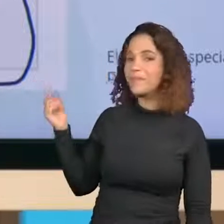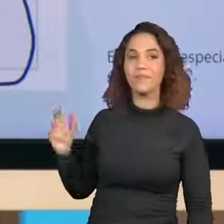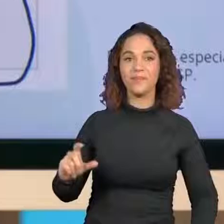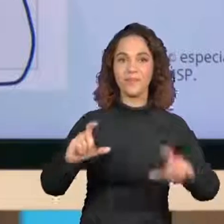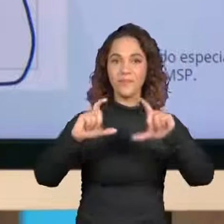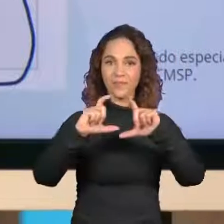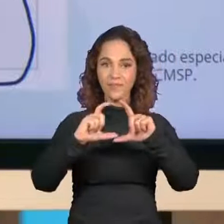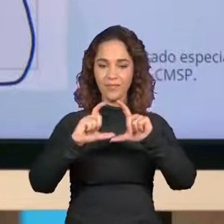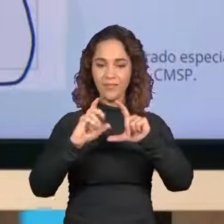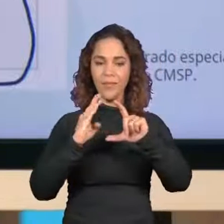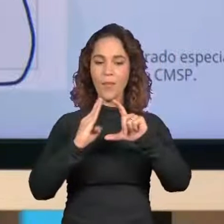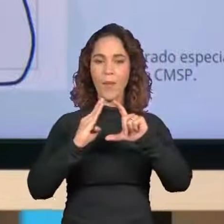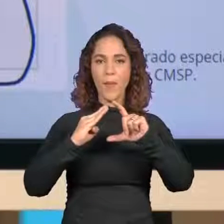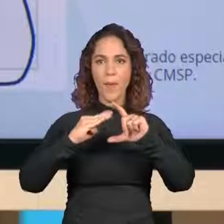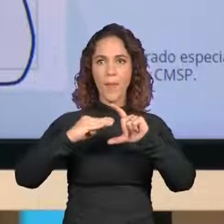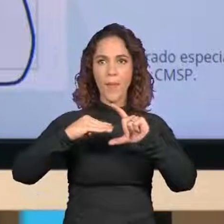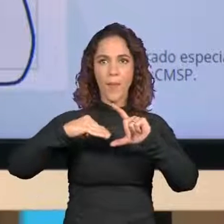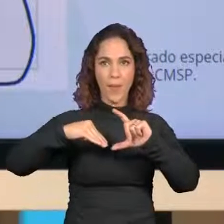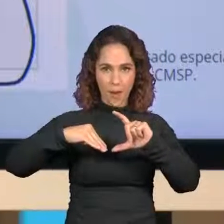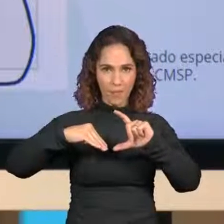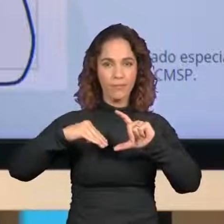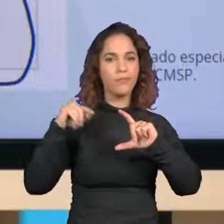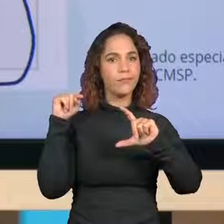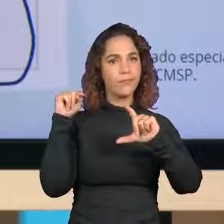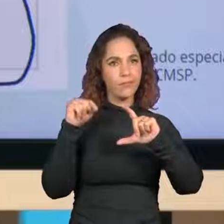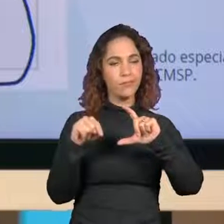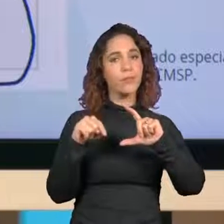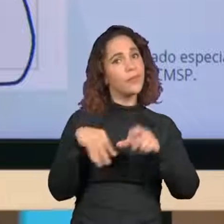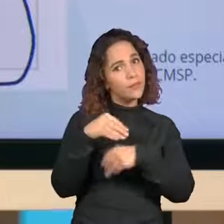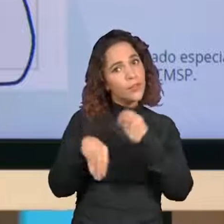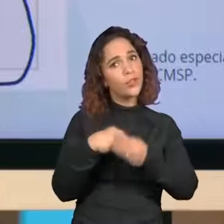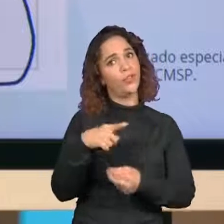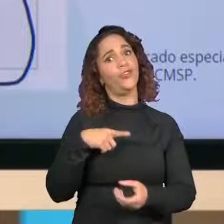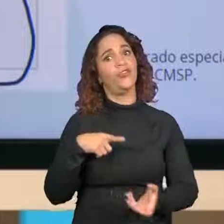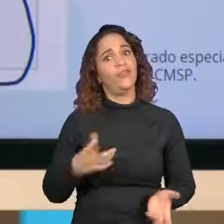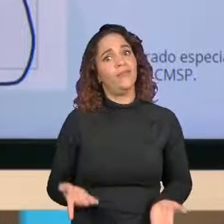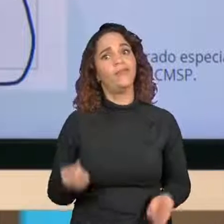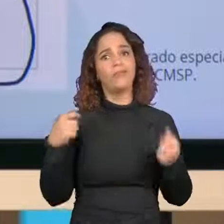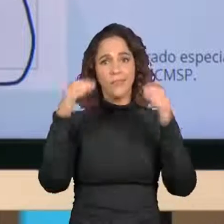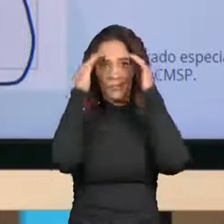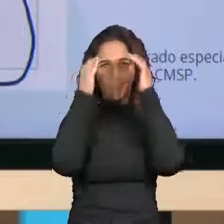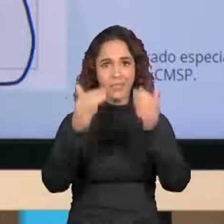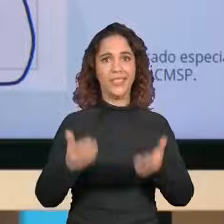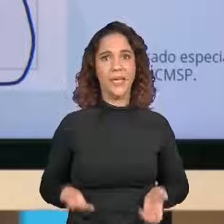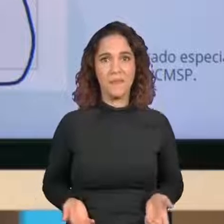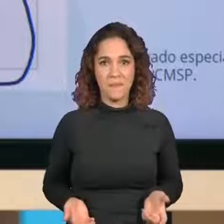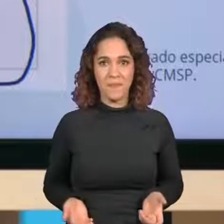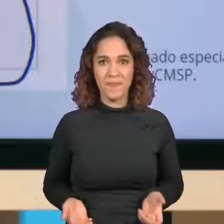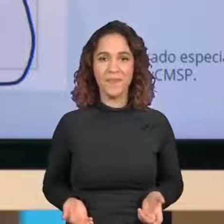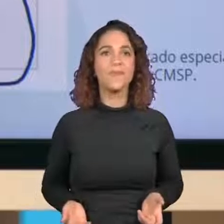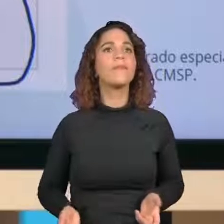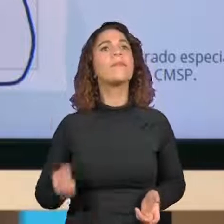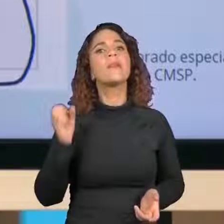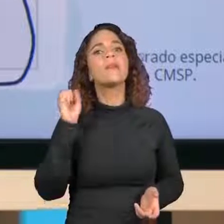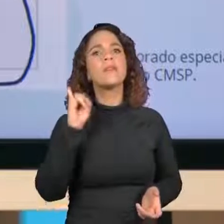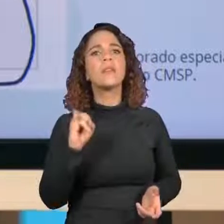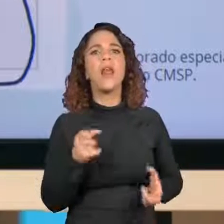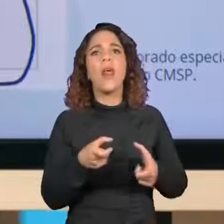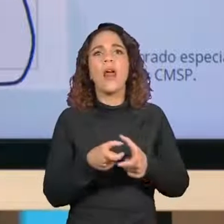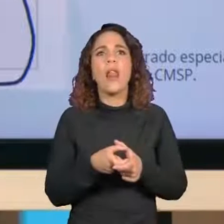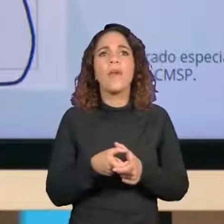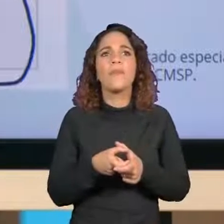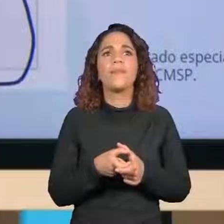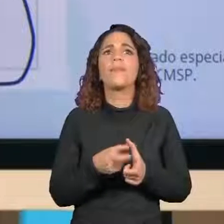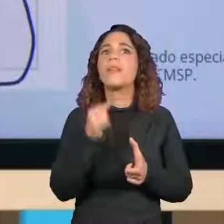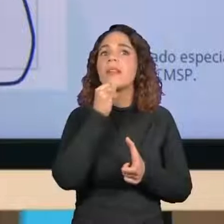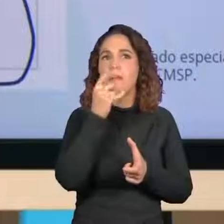demonstração das quantidades que nós temos. Então, a mistura existe e precisa ser respeitada. Se a gente colocar em minoria, é como se